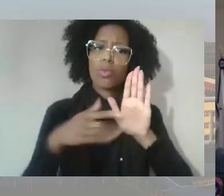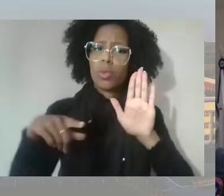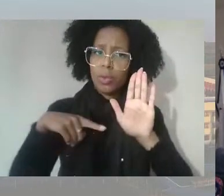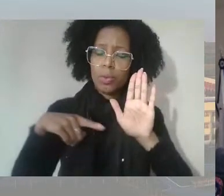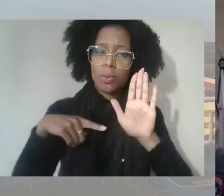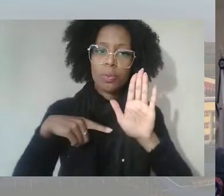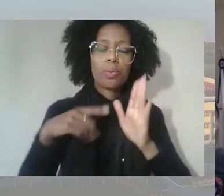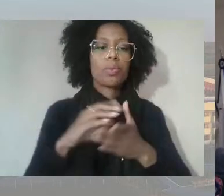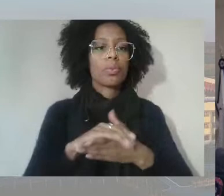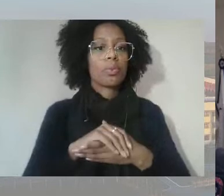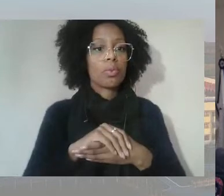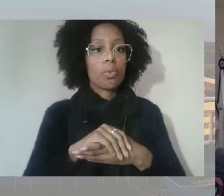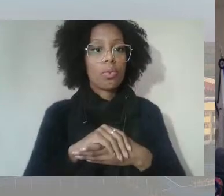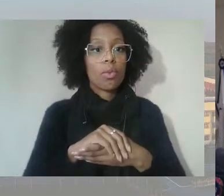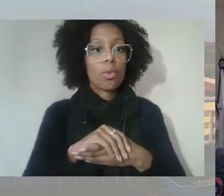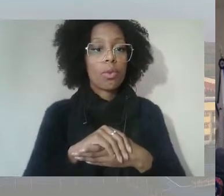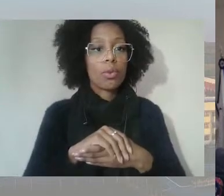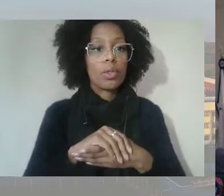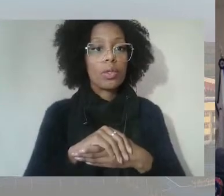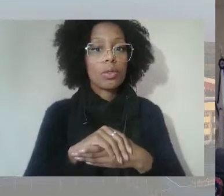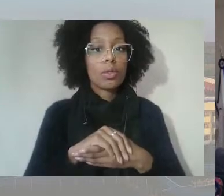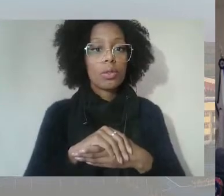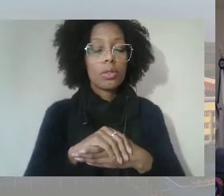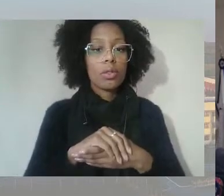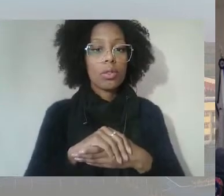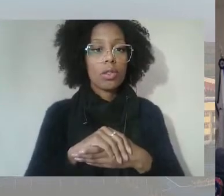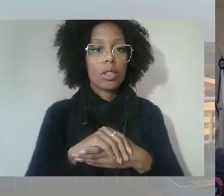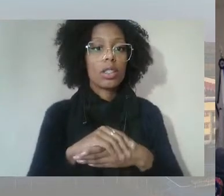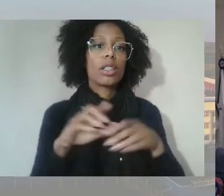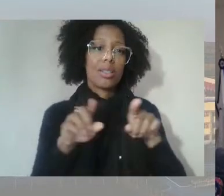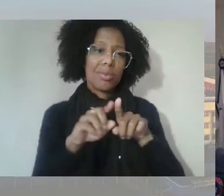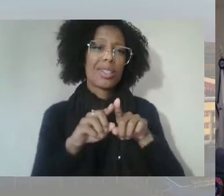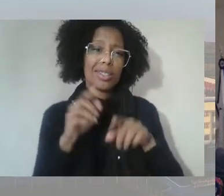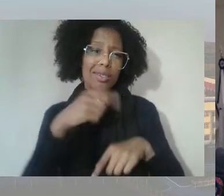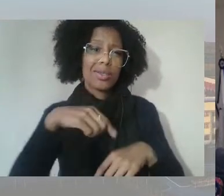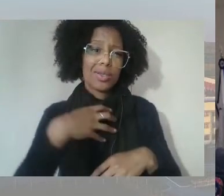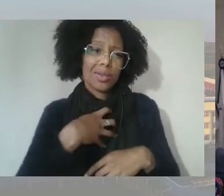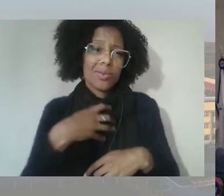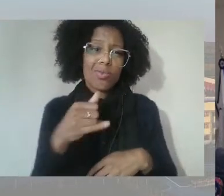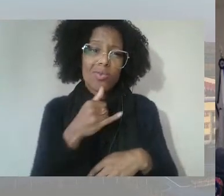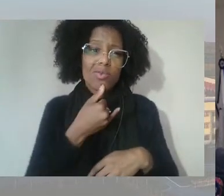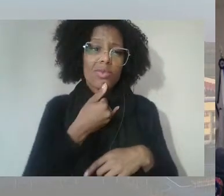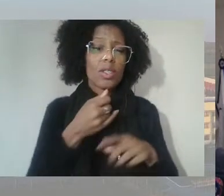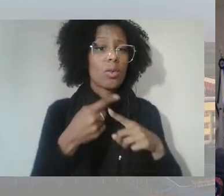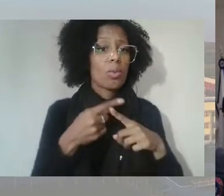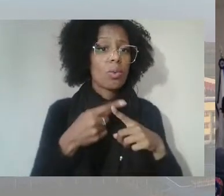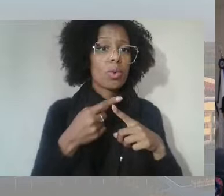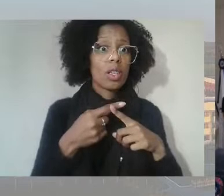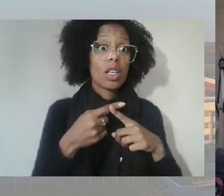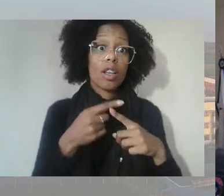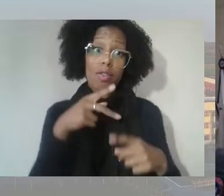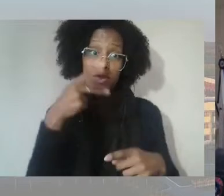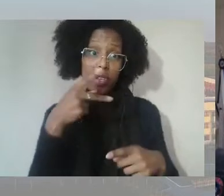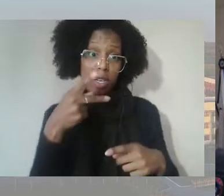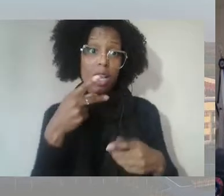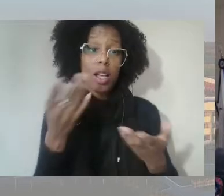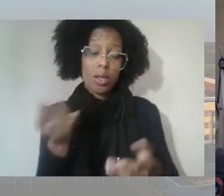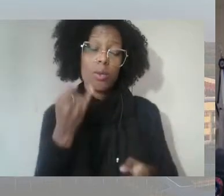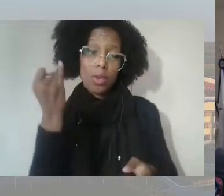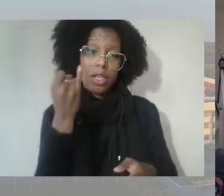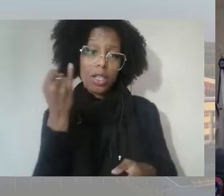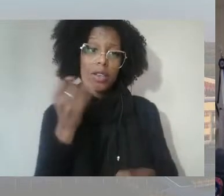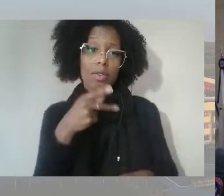Uma questão também que me entristece muito é falar que... Uma questão que eu acho que é importante a gente citar aqui,